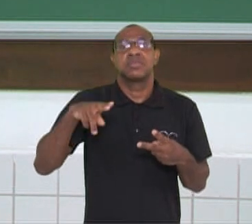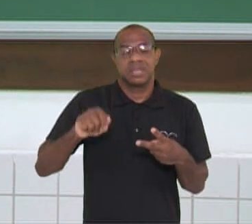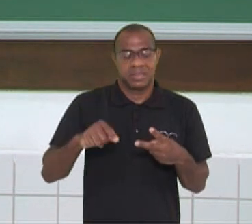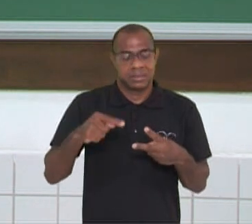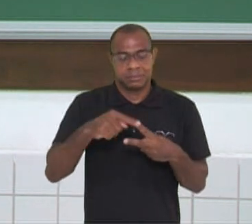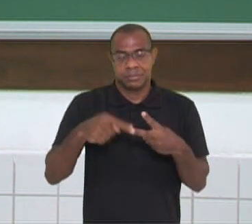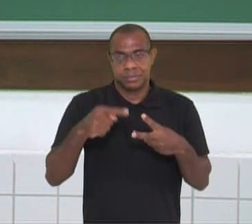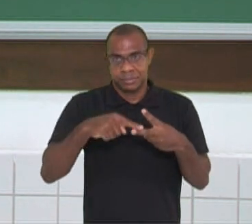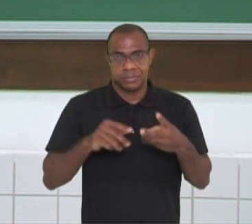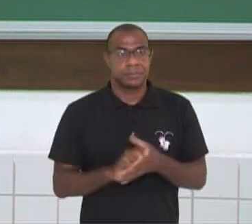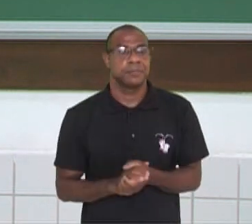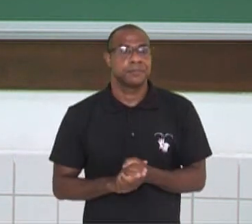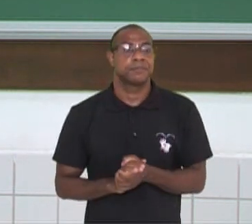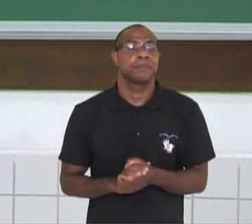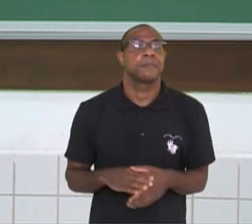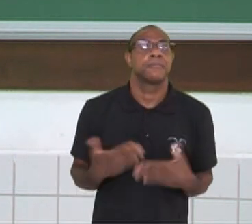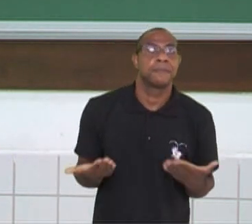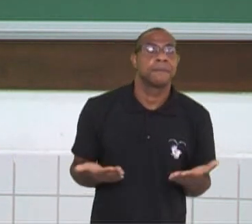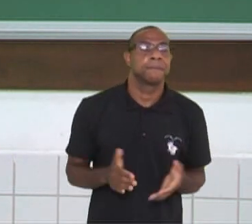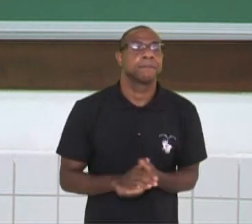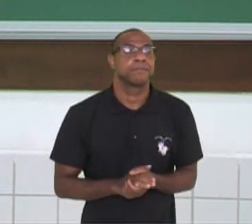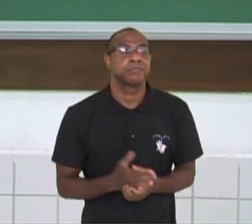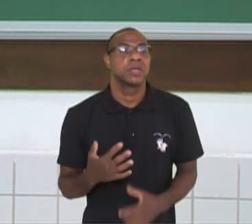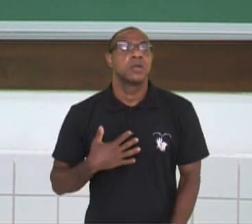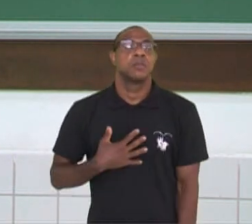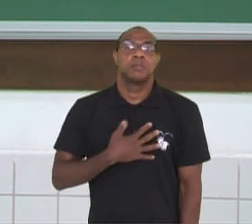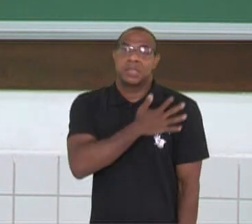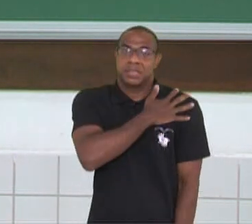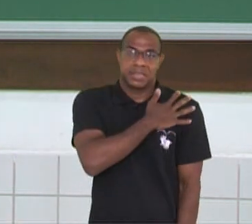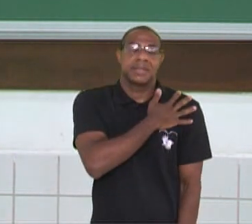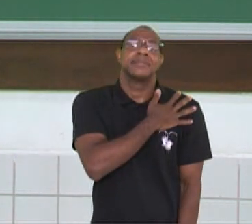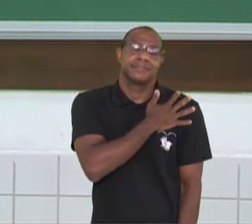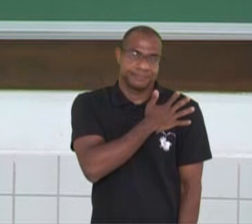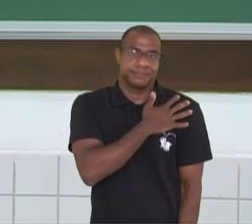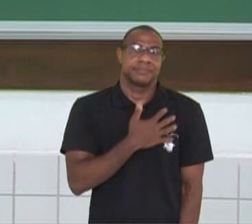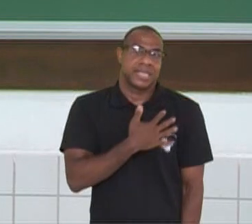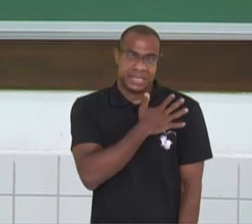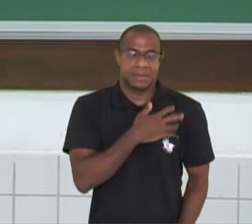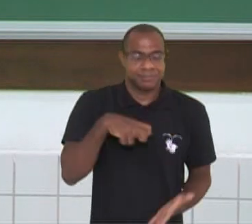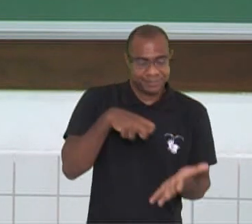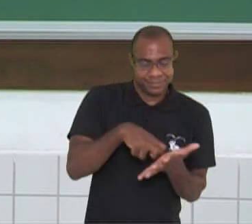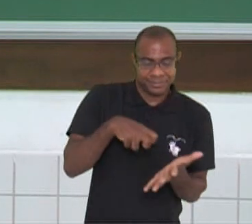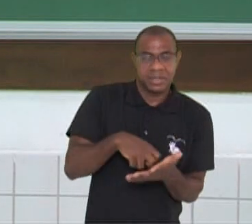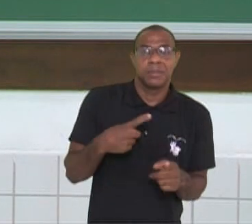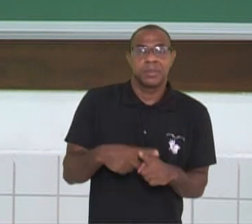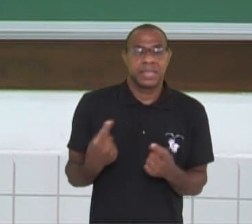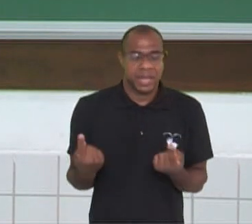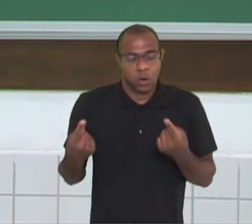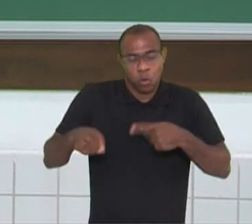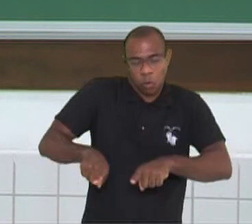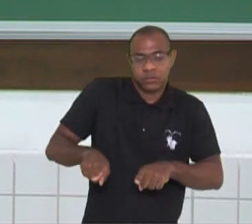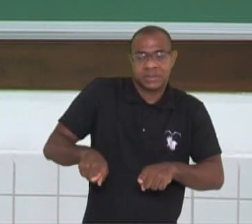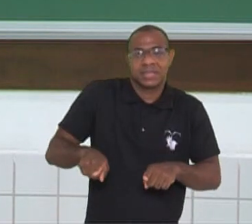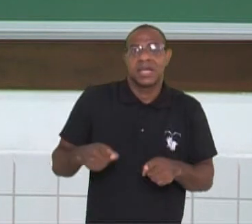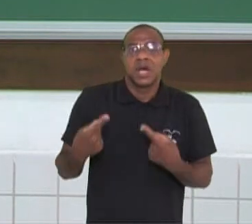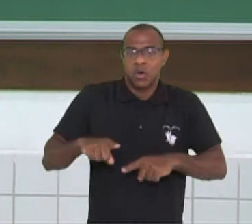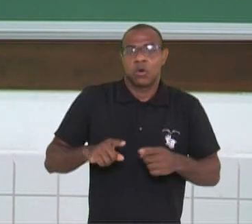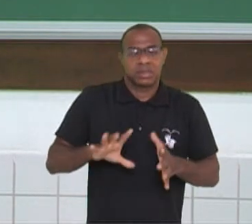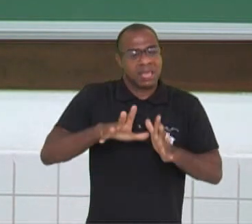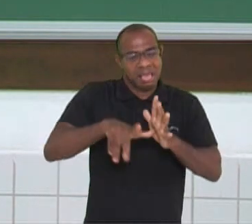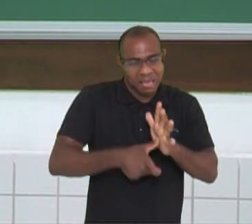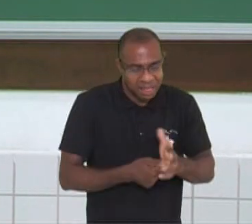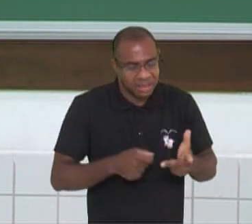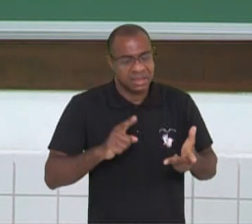discordância com relação ao governo. Então, militares punidos por ser contra a escravidão, por denunciar atos de corrupção e acabaram